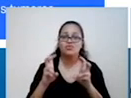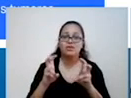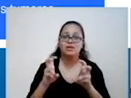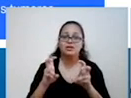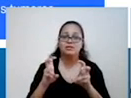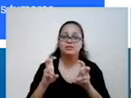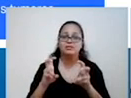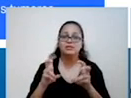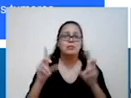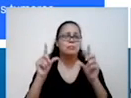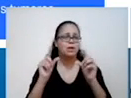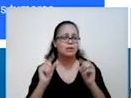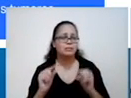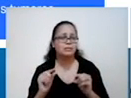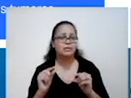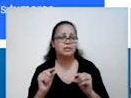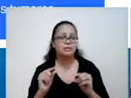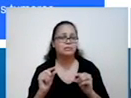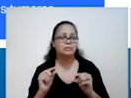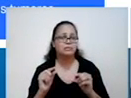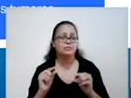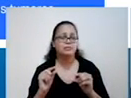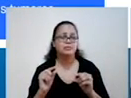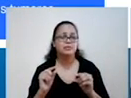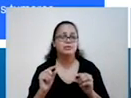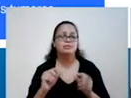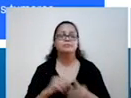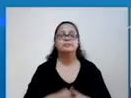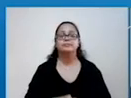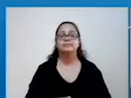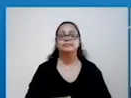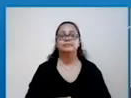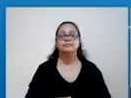causados às células vizinhas aos tumores.